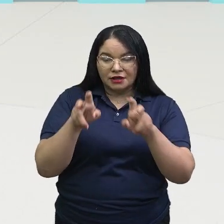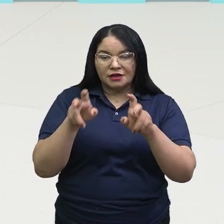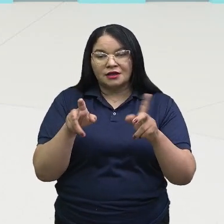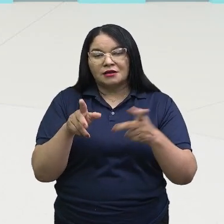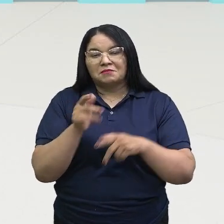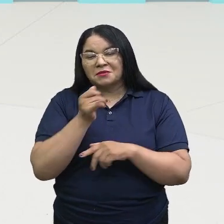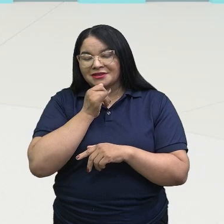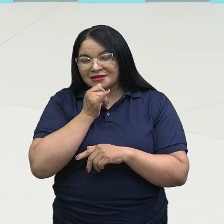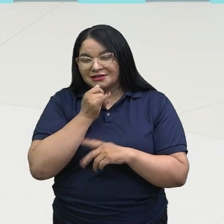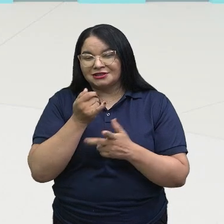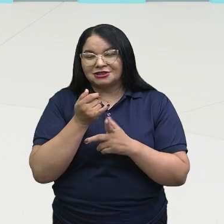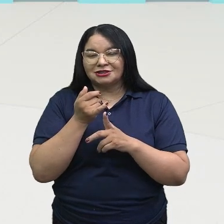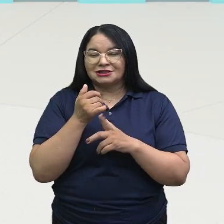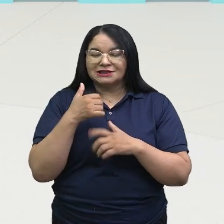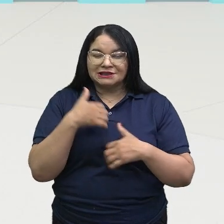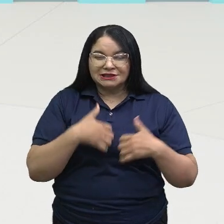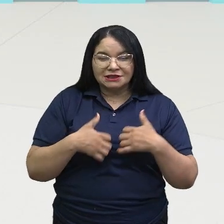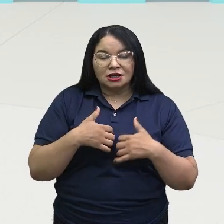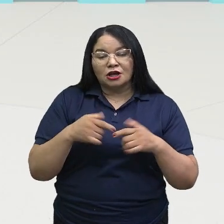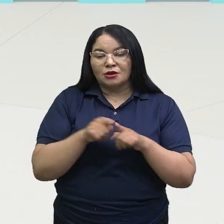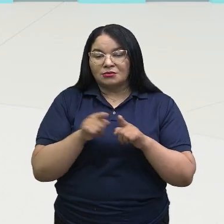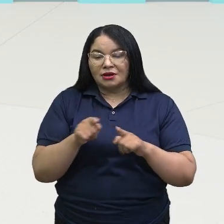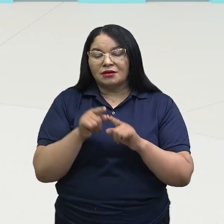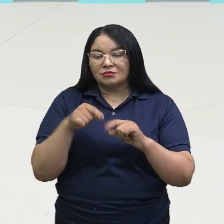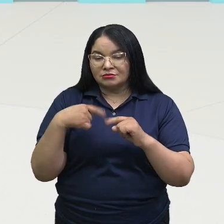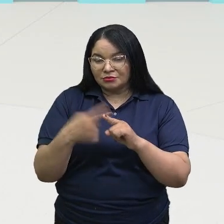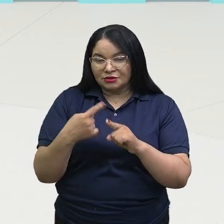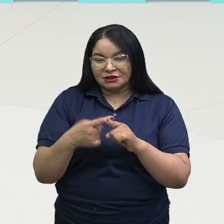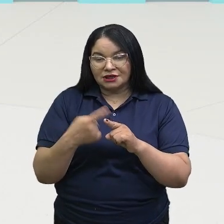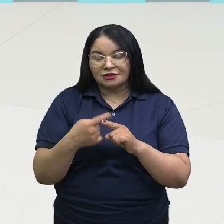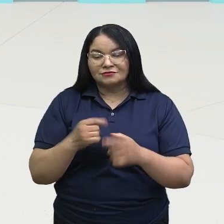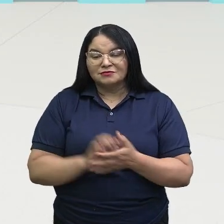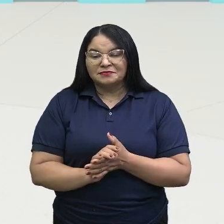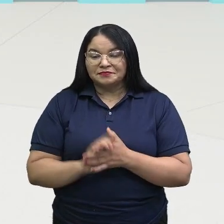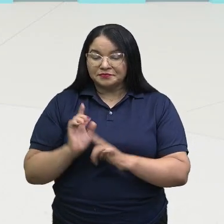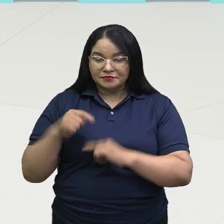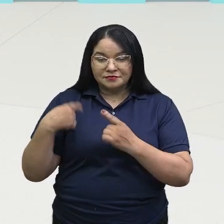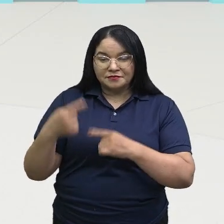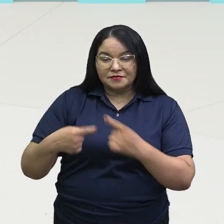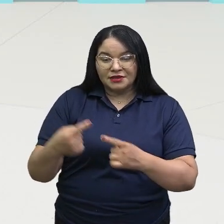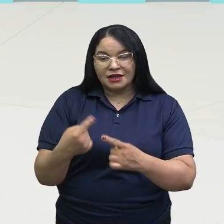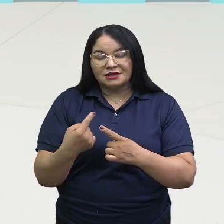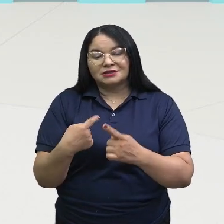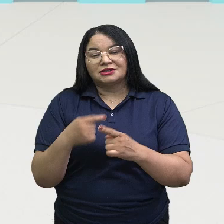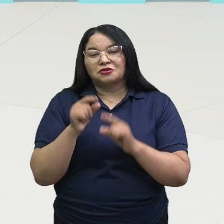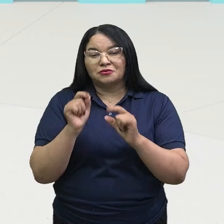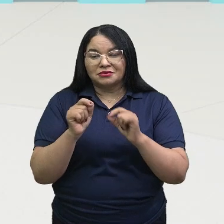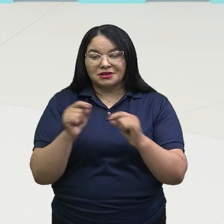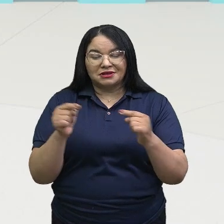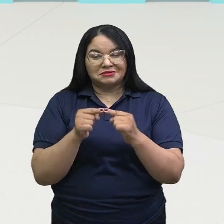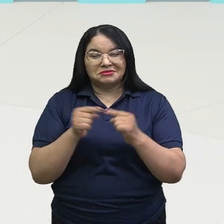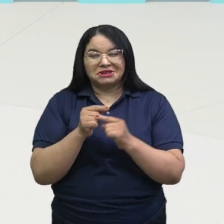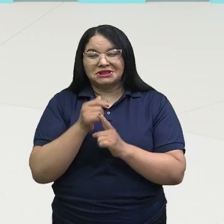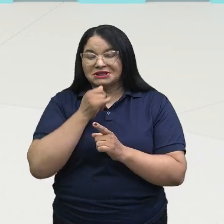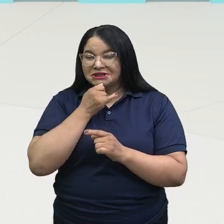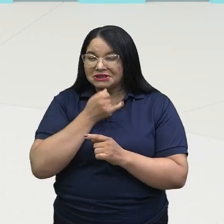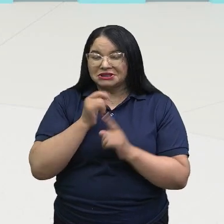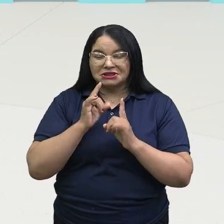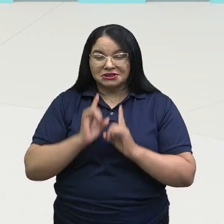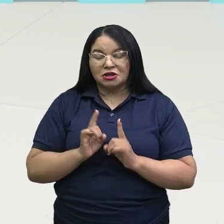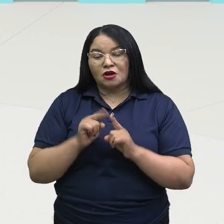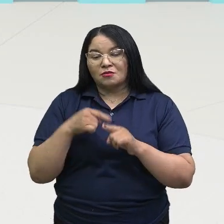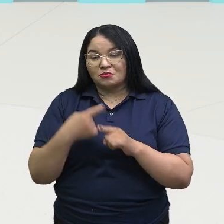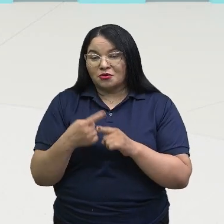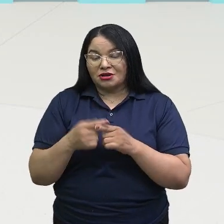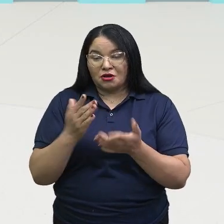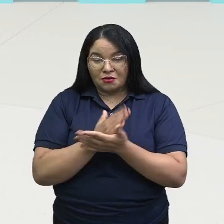melancólicos, não é? Tanto que a geração que dizem depressiva, porque os termos e os textos vão falar